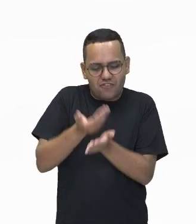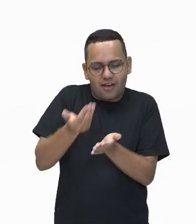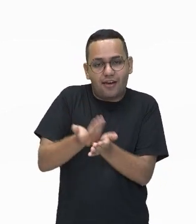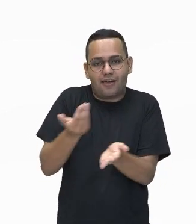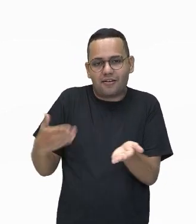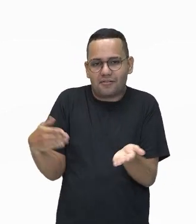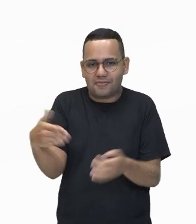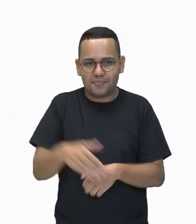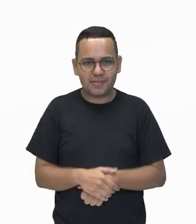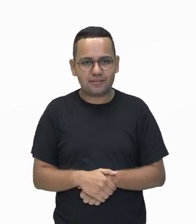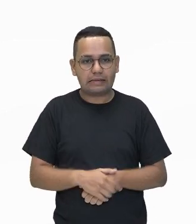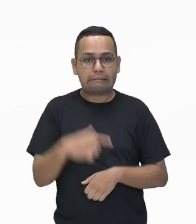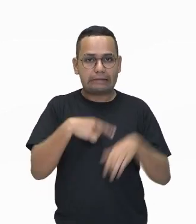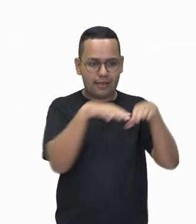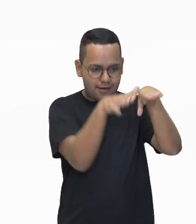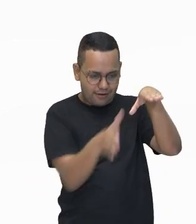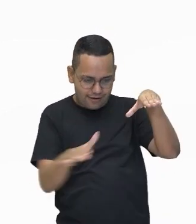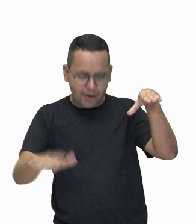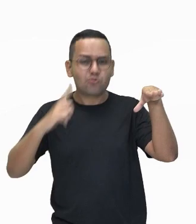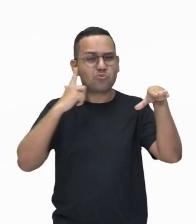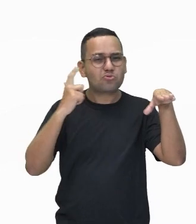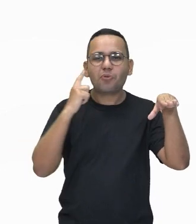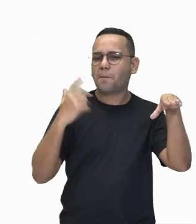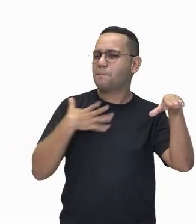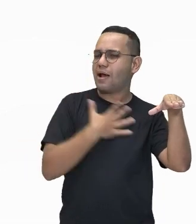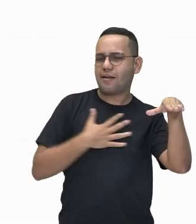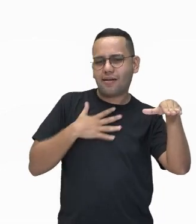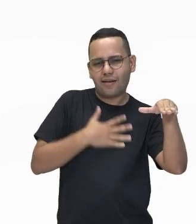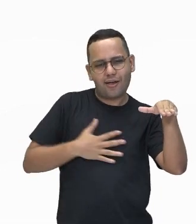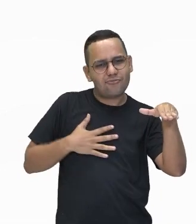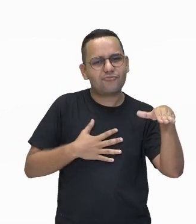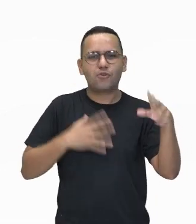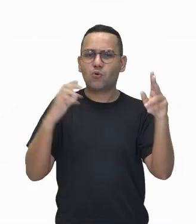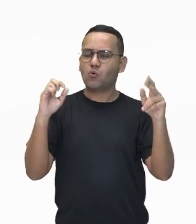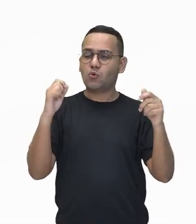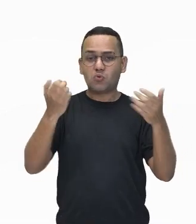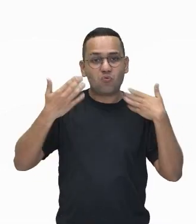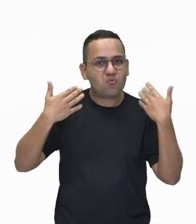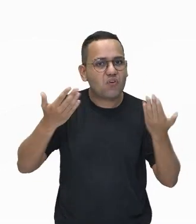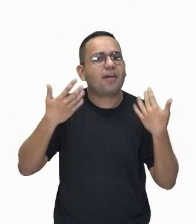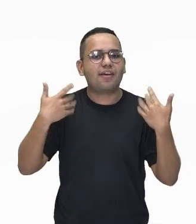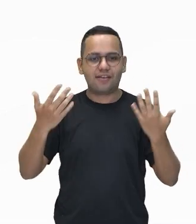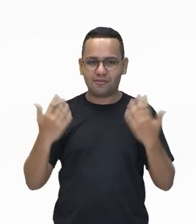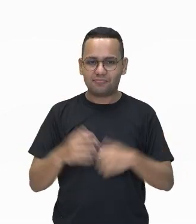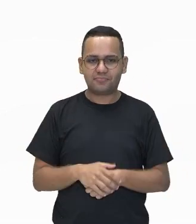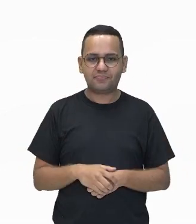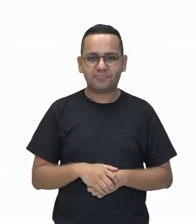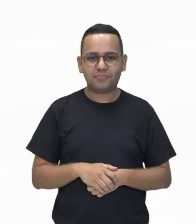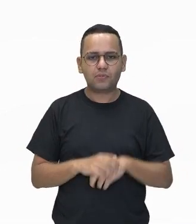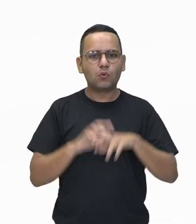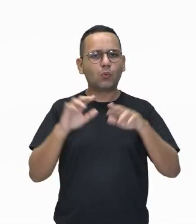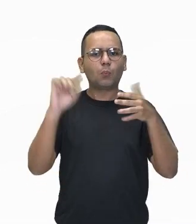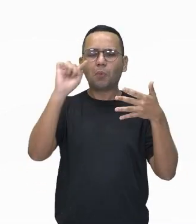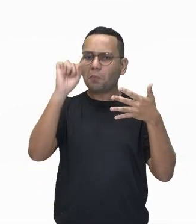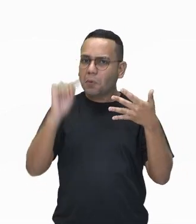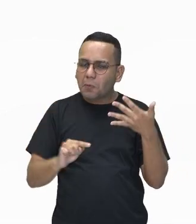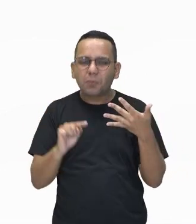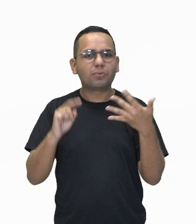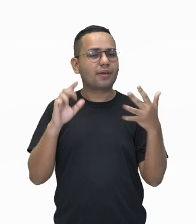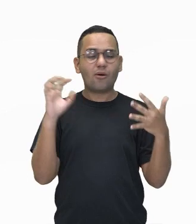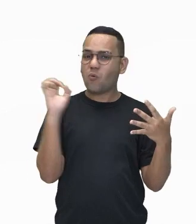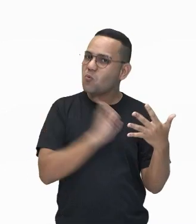Do banzeiro à canção, o mais farto verão, tudo isso me faz com que eu não te